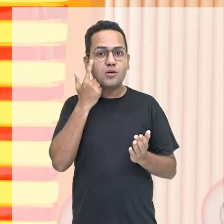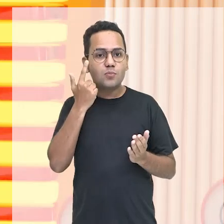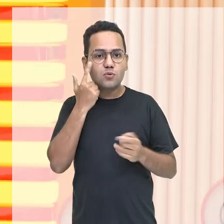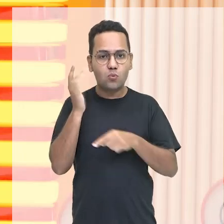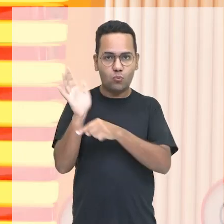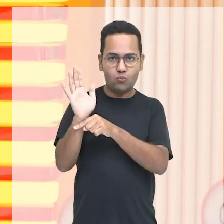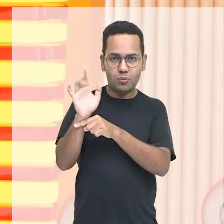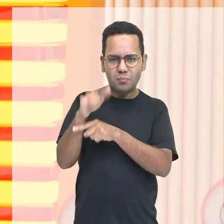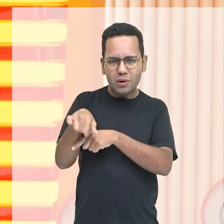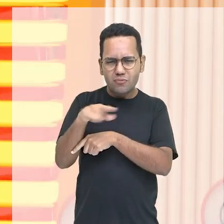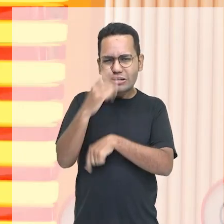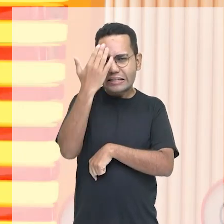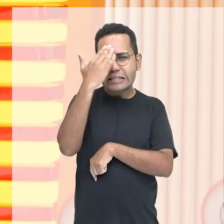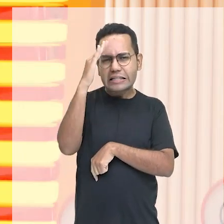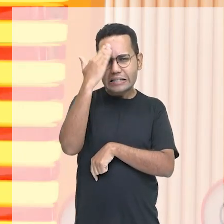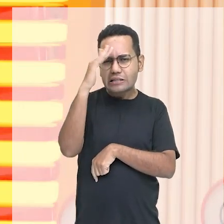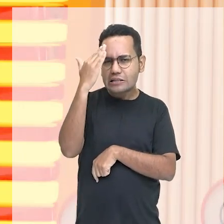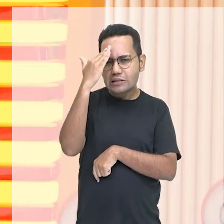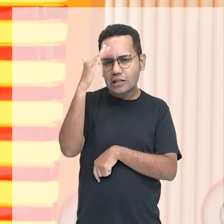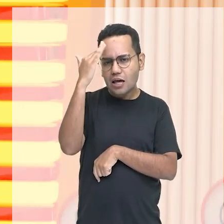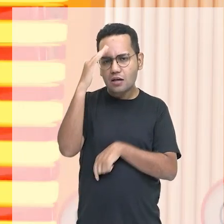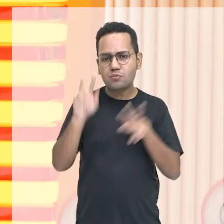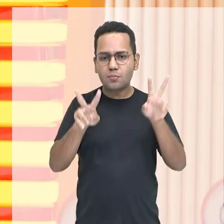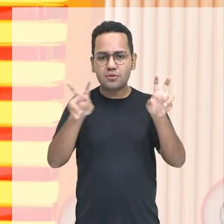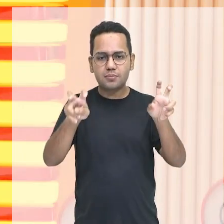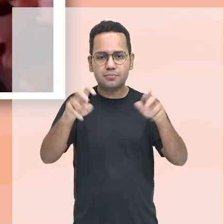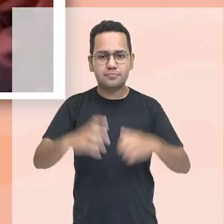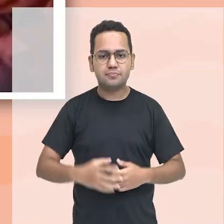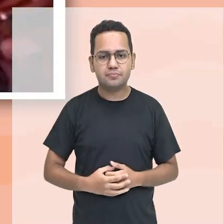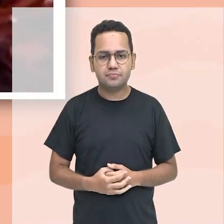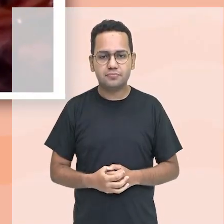nós entendermos um pouco sobre o que nós estamos falando.